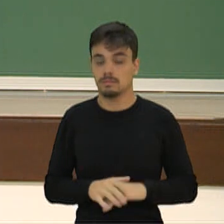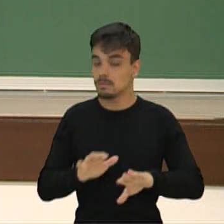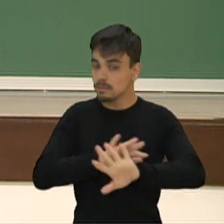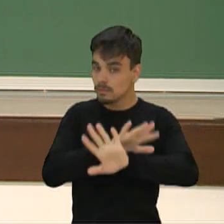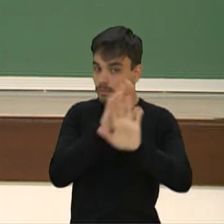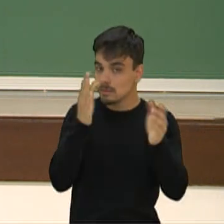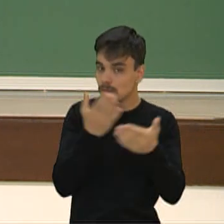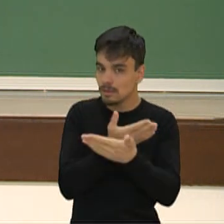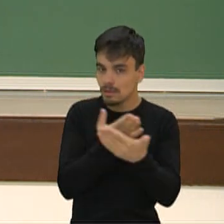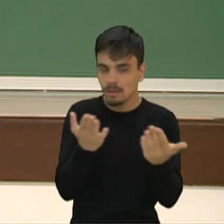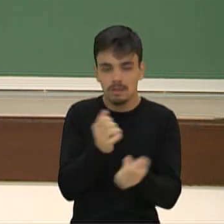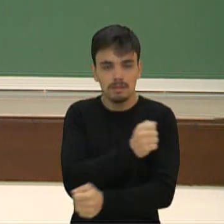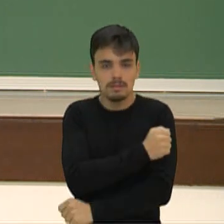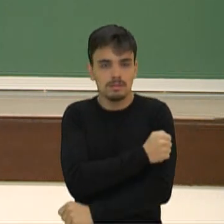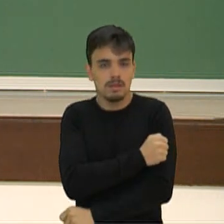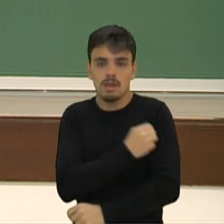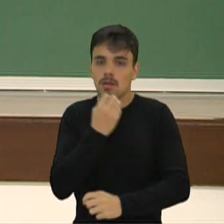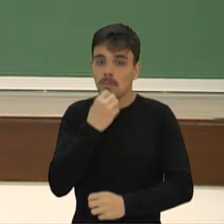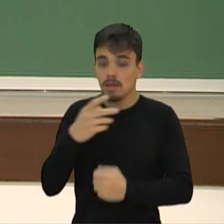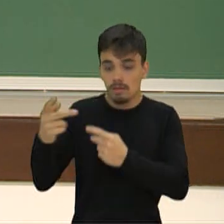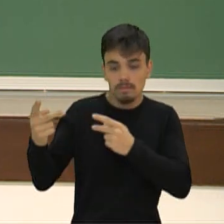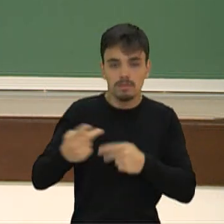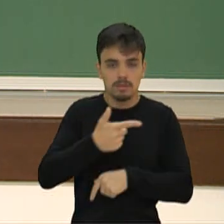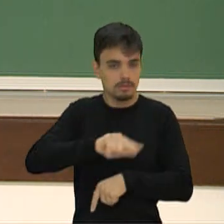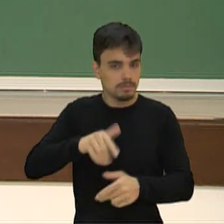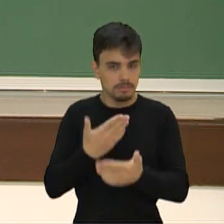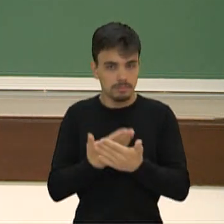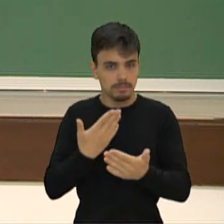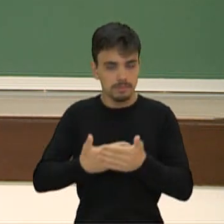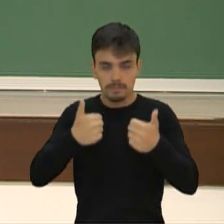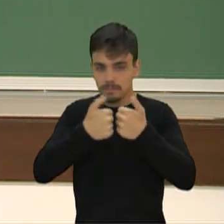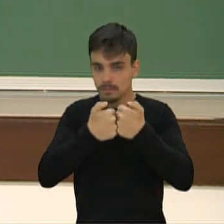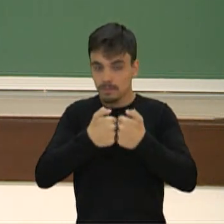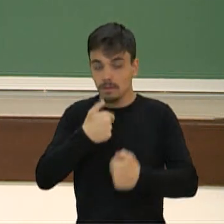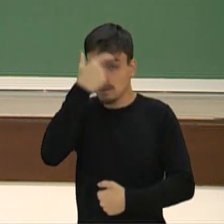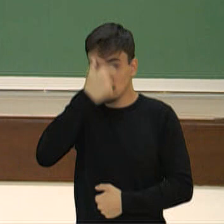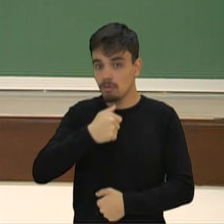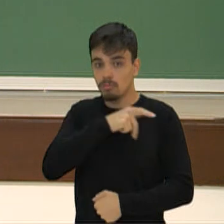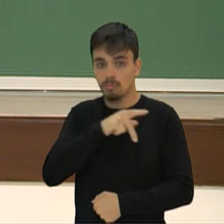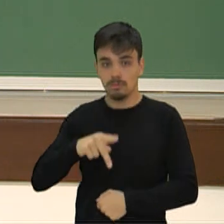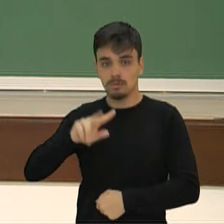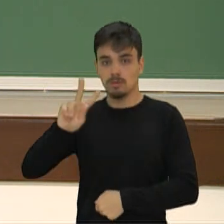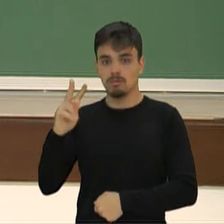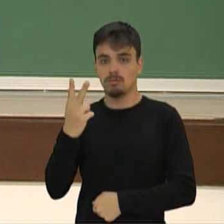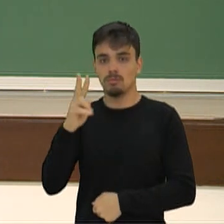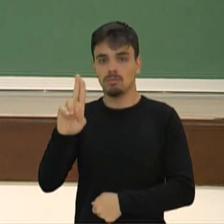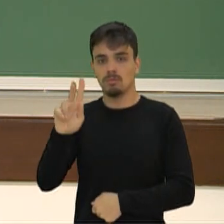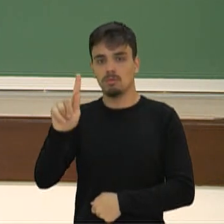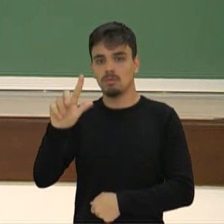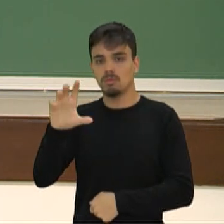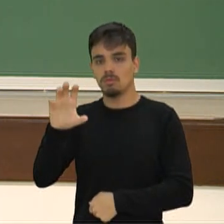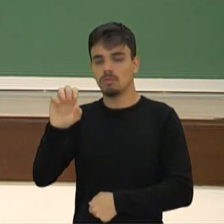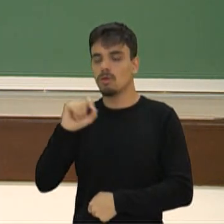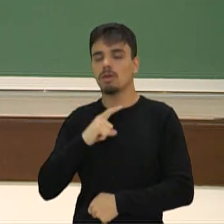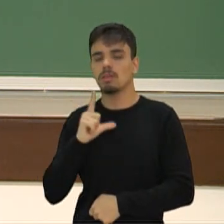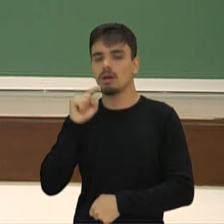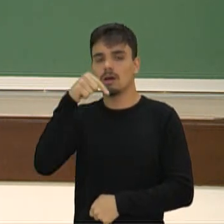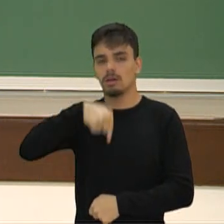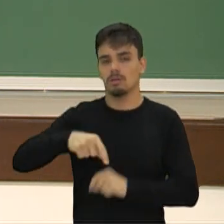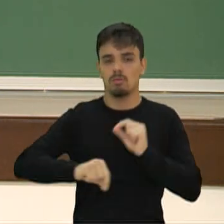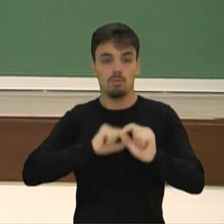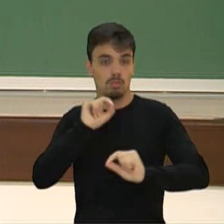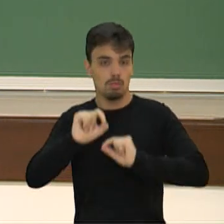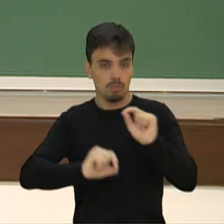Prezados alunos, sejam todos muito bem-vindos para mais uma aula de Física. Meu nome é Hugo Henrique, sou do município de Piraquara e venho trazer mais